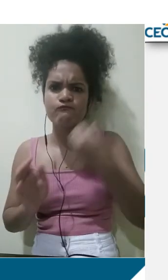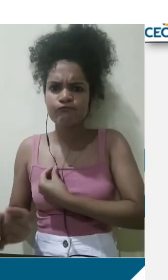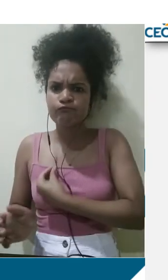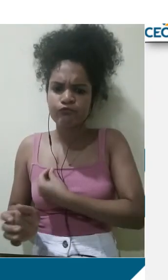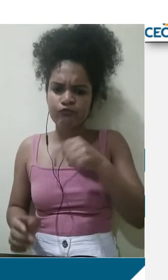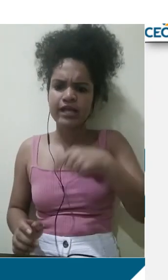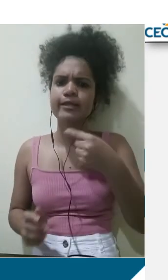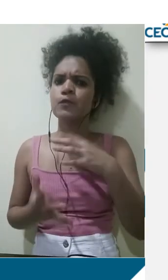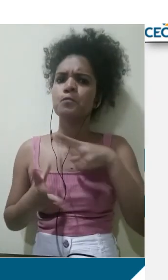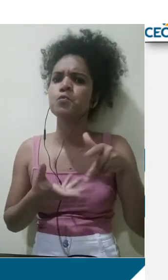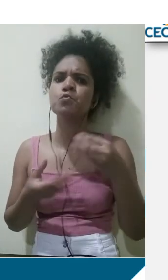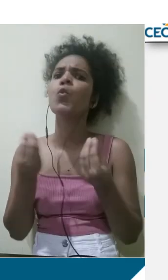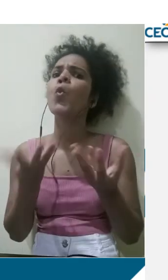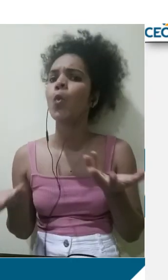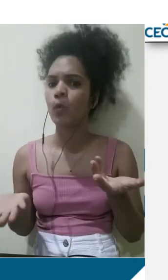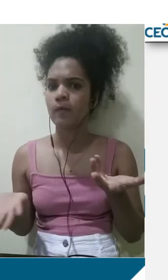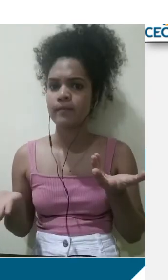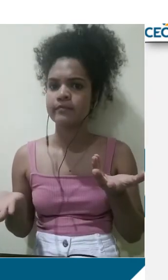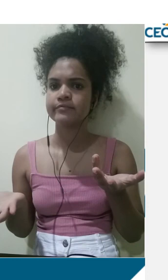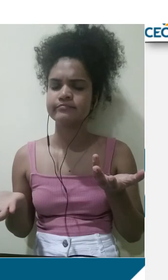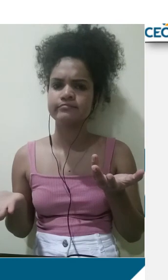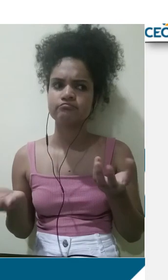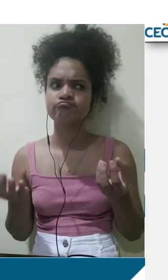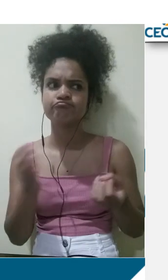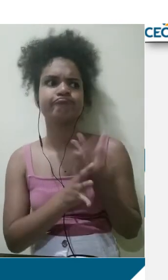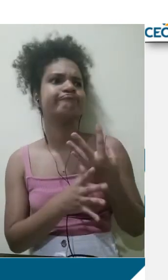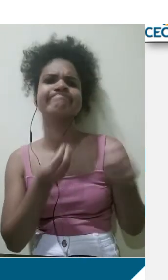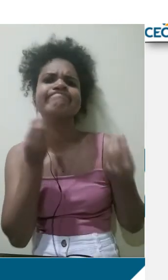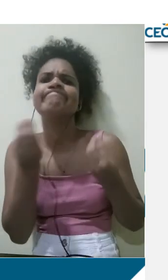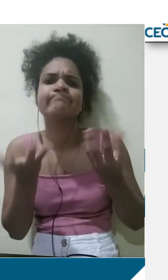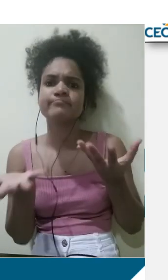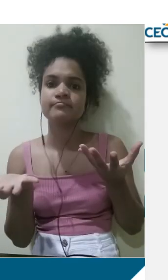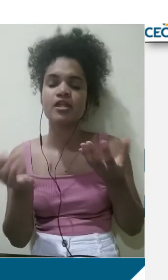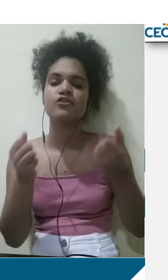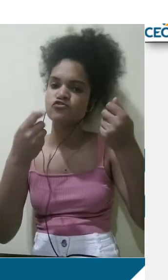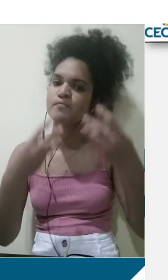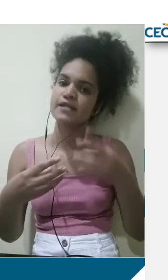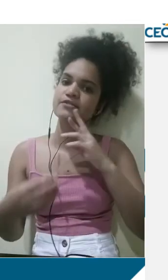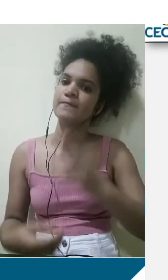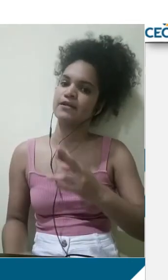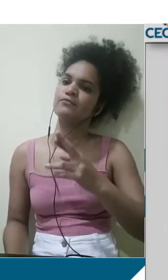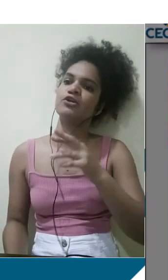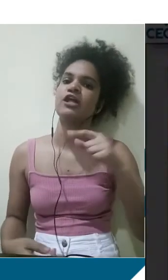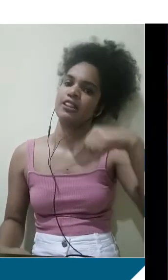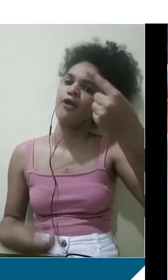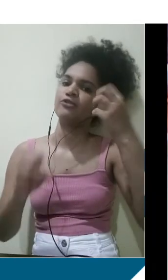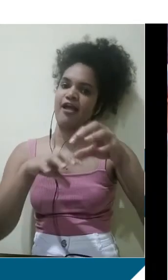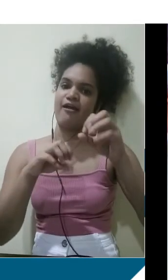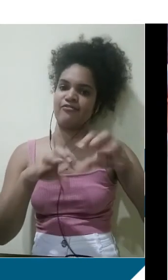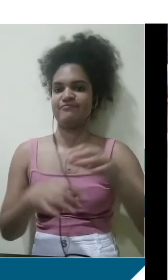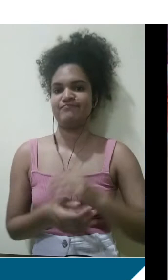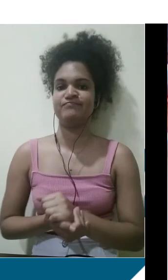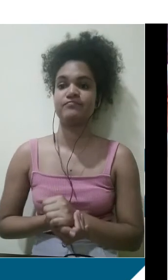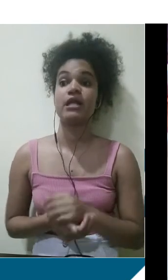surgiu a vida na Terra? As explicações científicas para essa pergunta a gente vê na próxima aula.